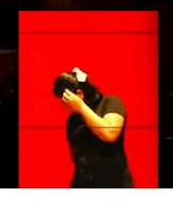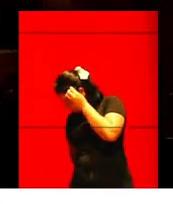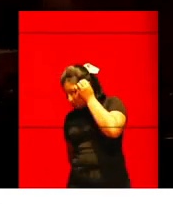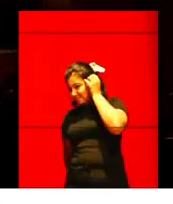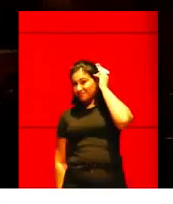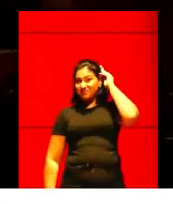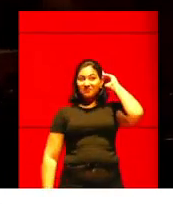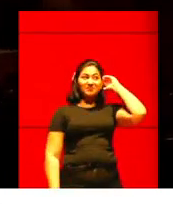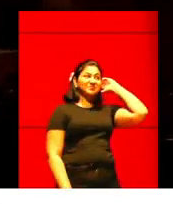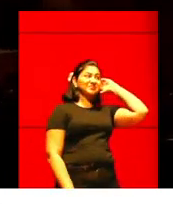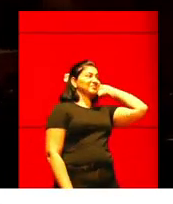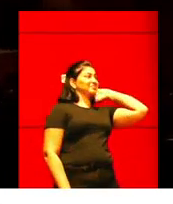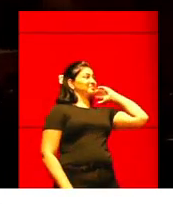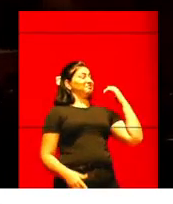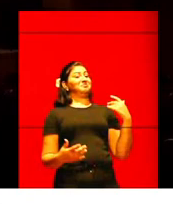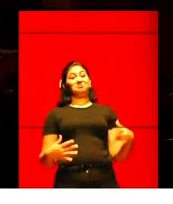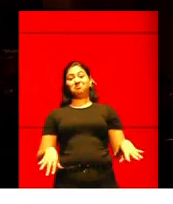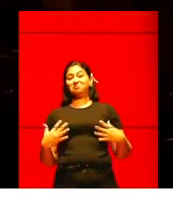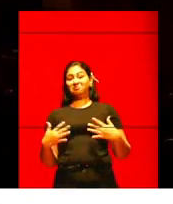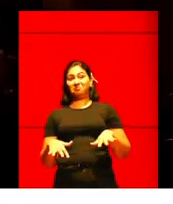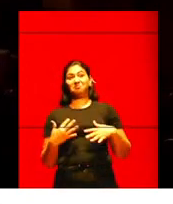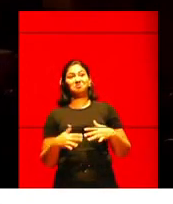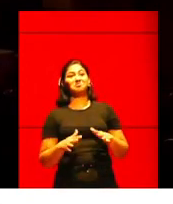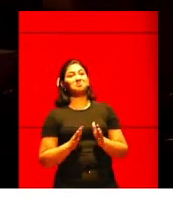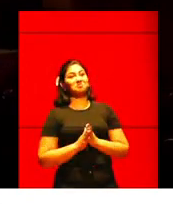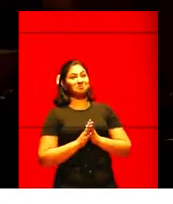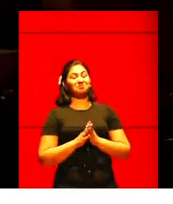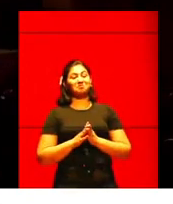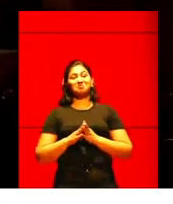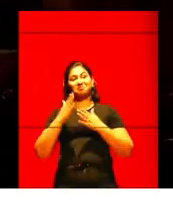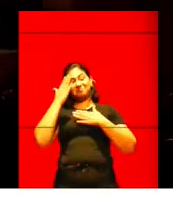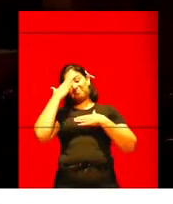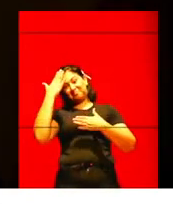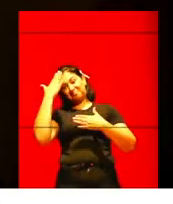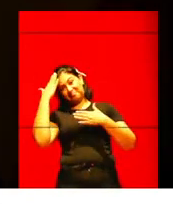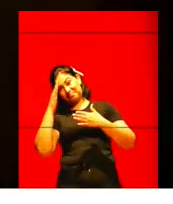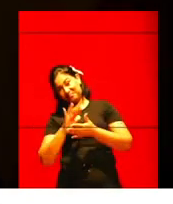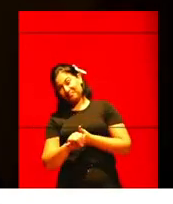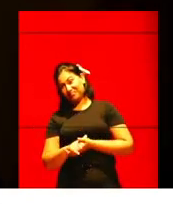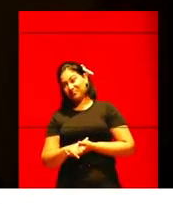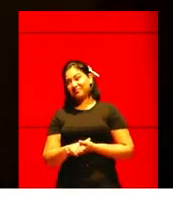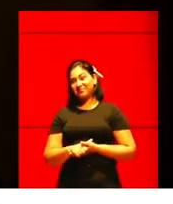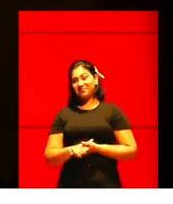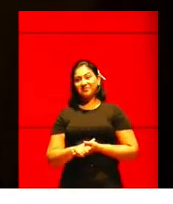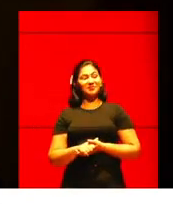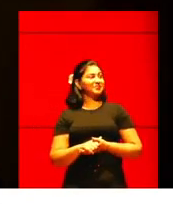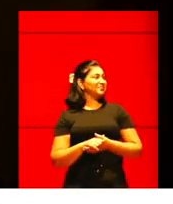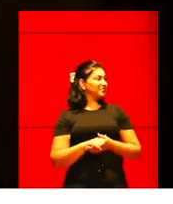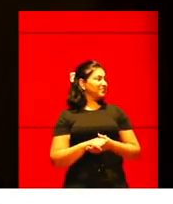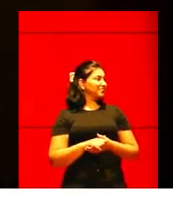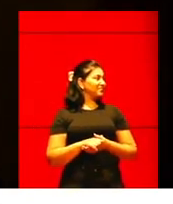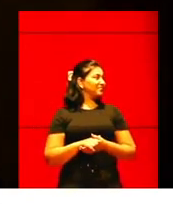Fui trollado. Mas valeu. Obrigado. Cara,